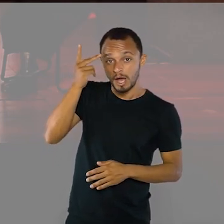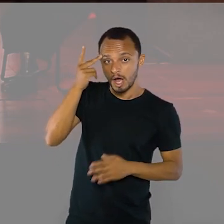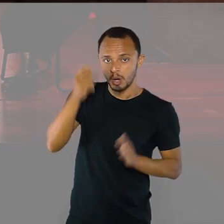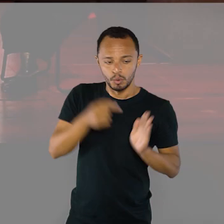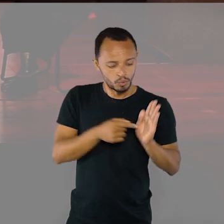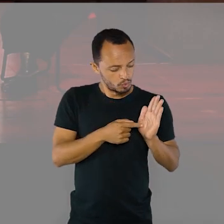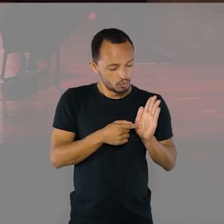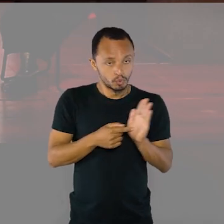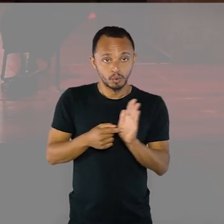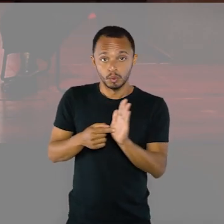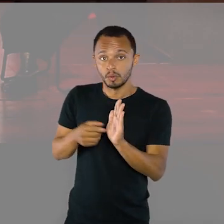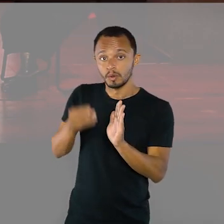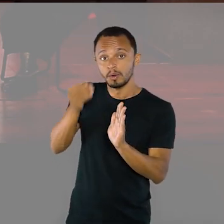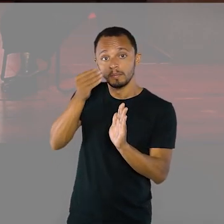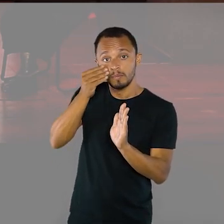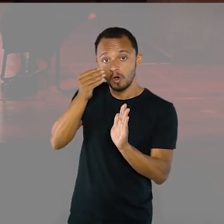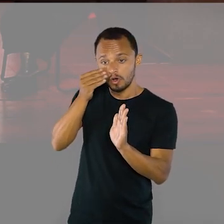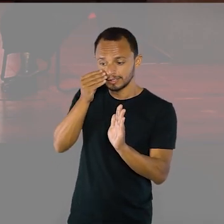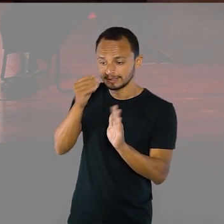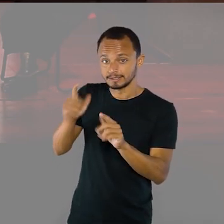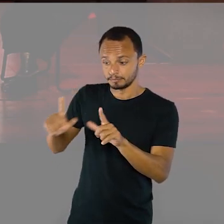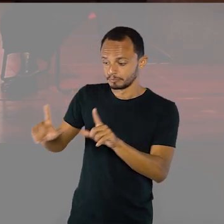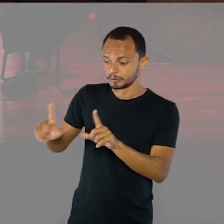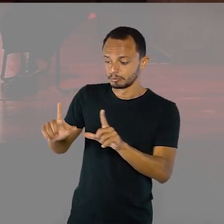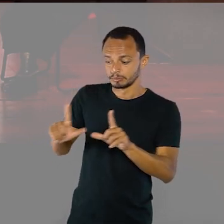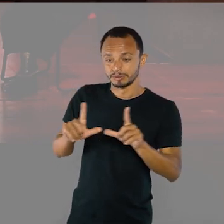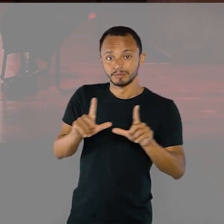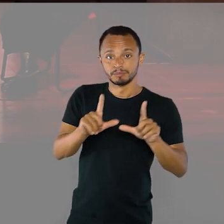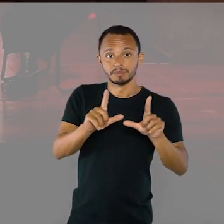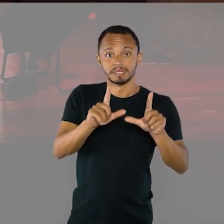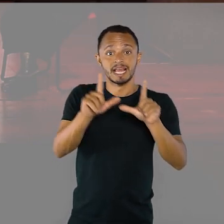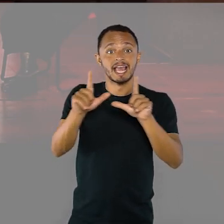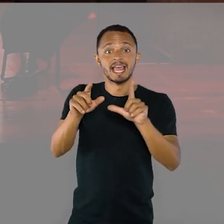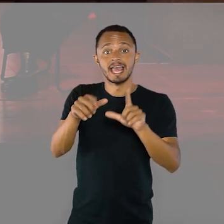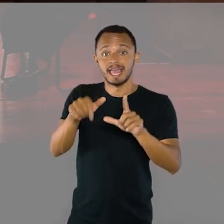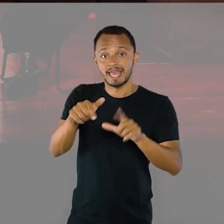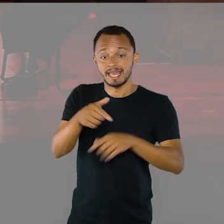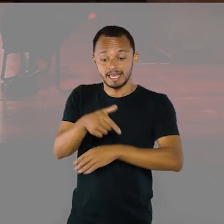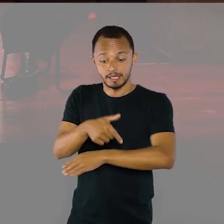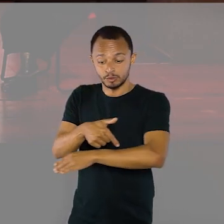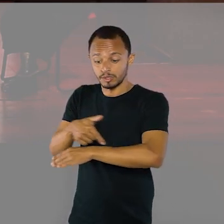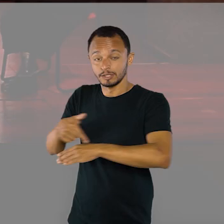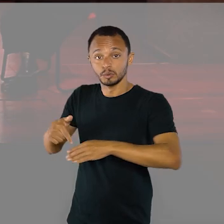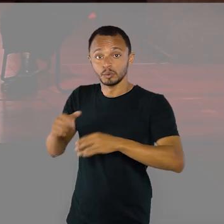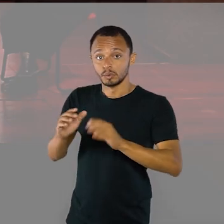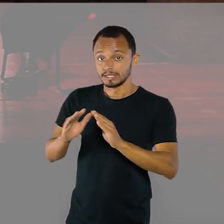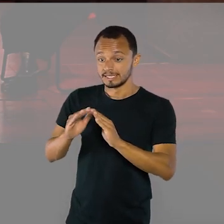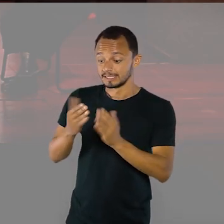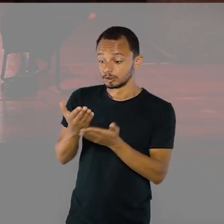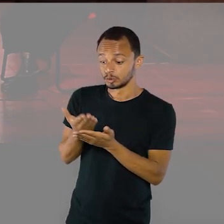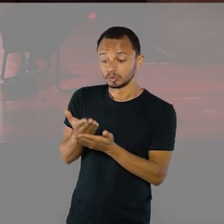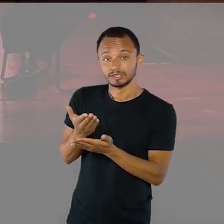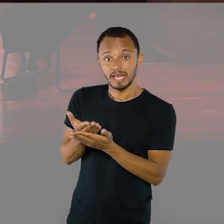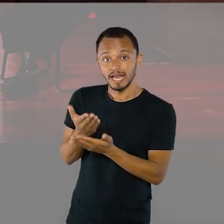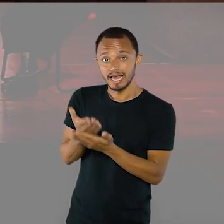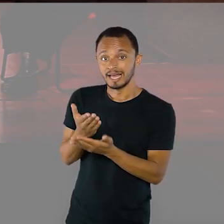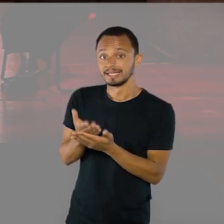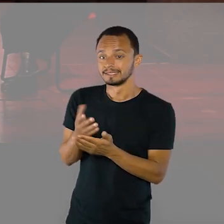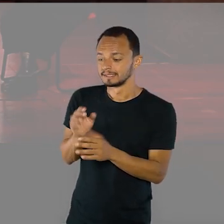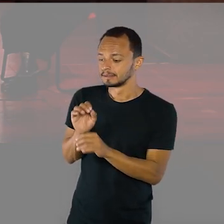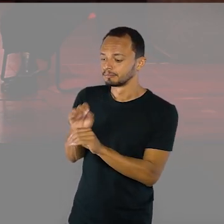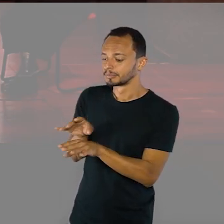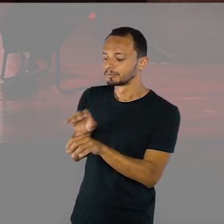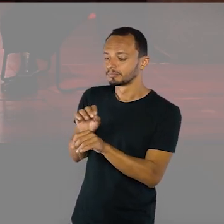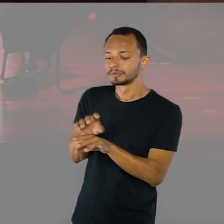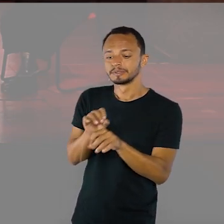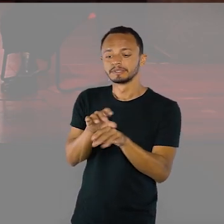palestra, expostas numa galeria, para levar educadores e estudantes para, enfim, terem essas aulas com a gente